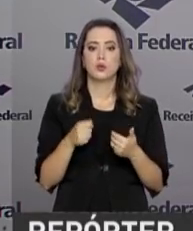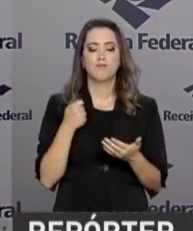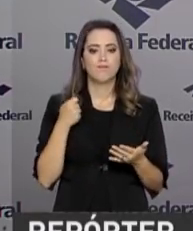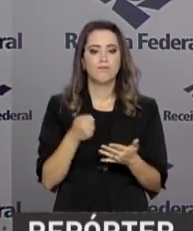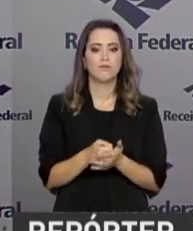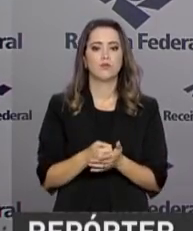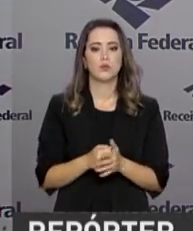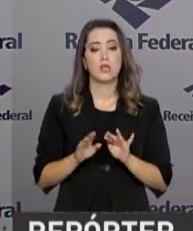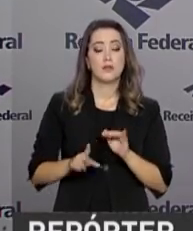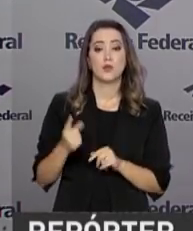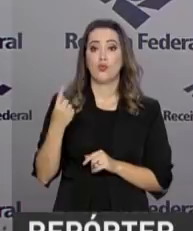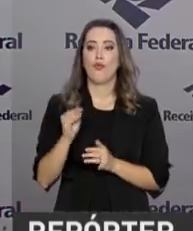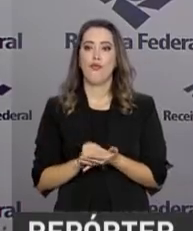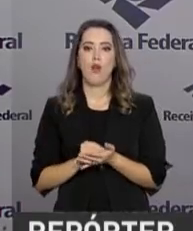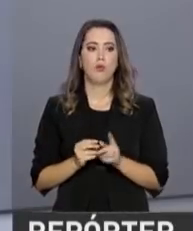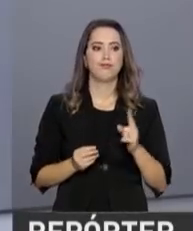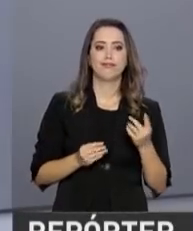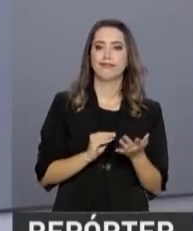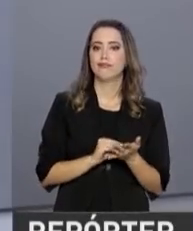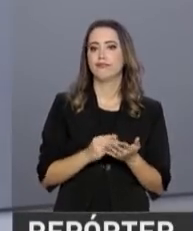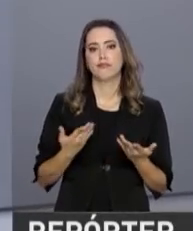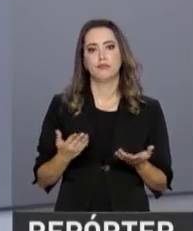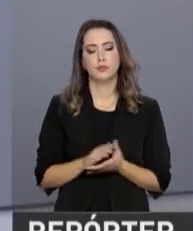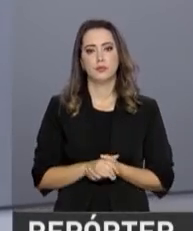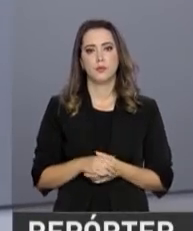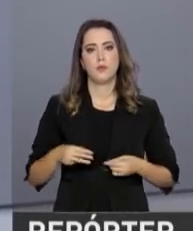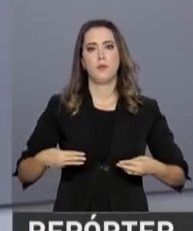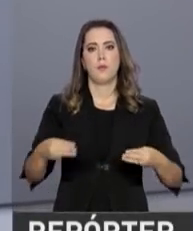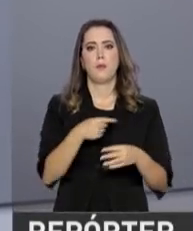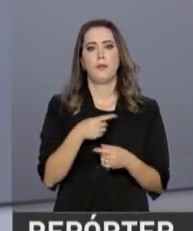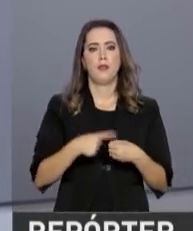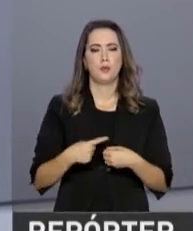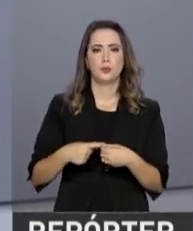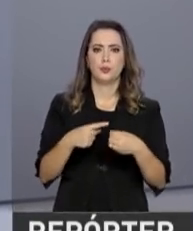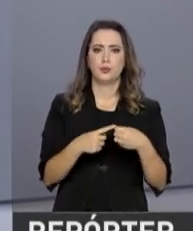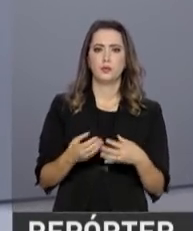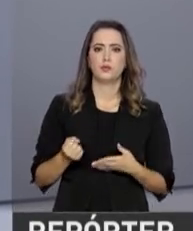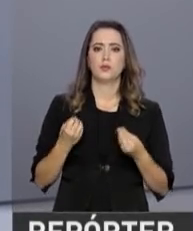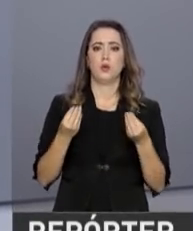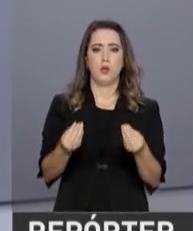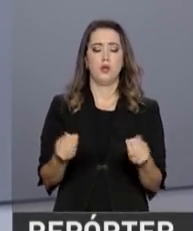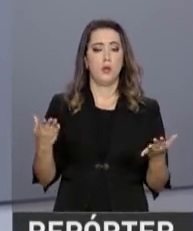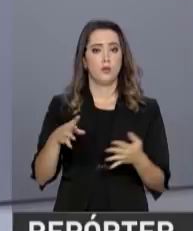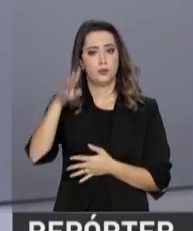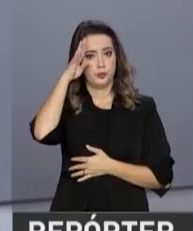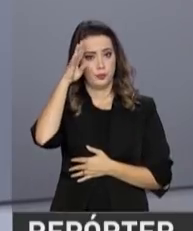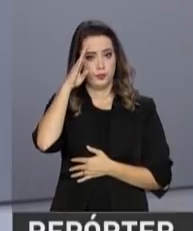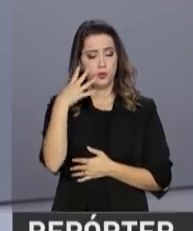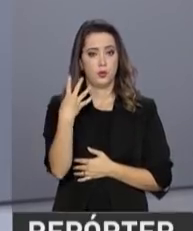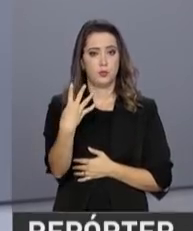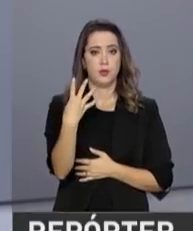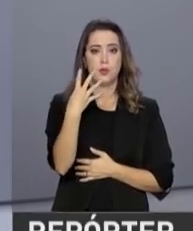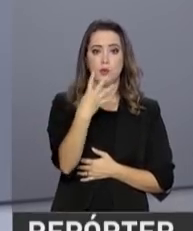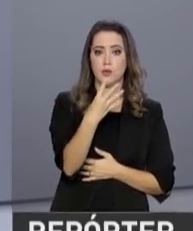né? Às vezes falta uma, tem outra. O ministro das Cidades, Alexandre Baldi, entregou nesta quarta-feira mais